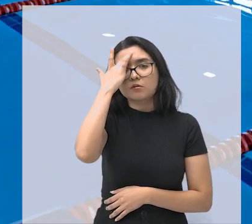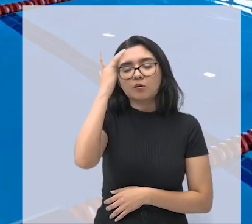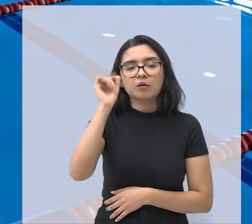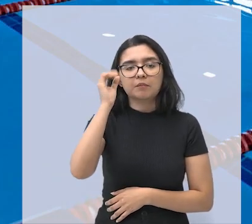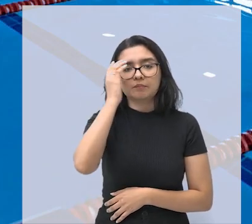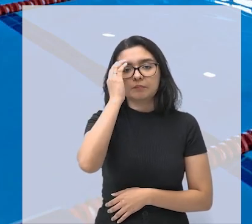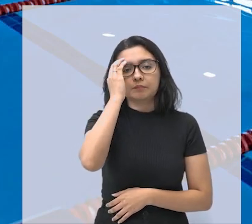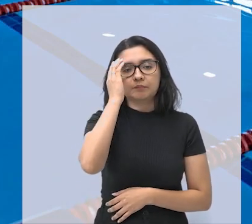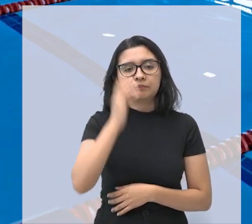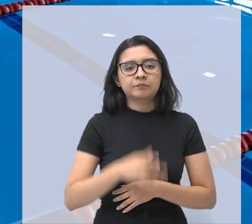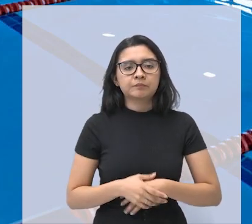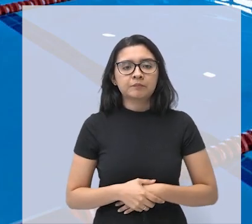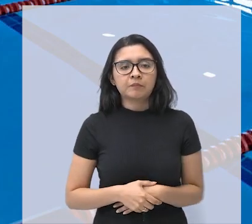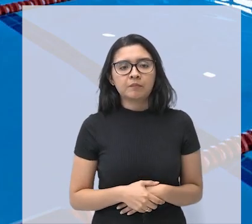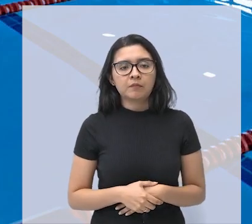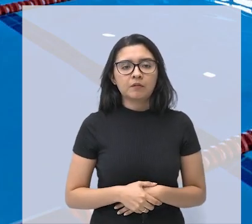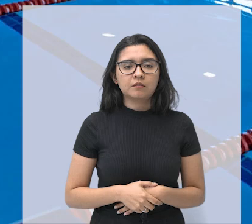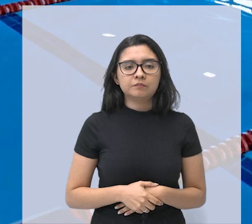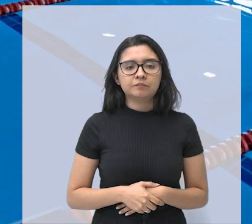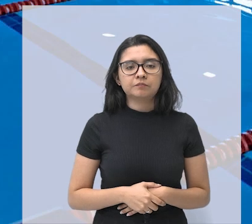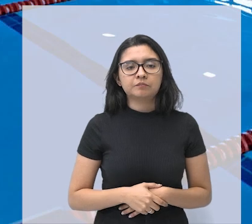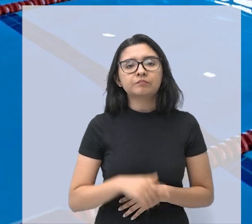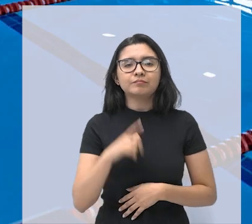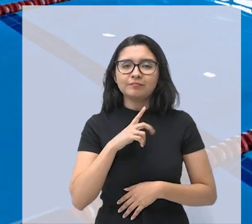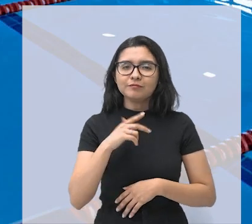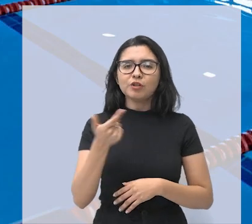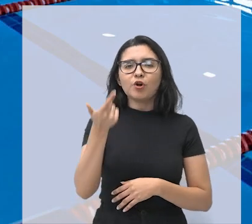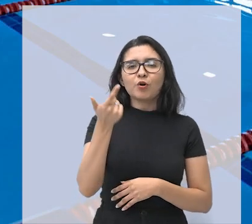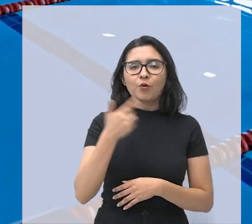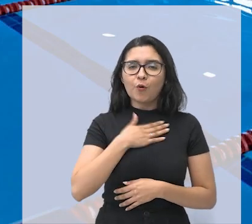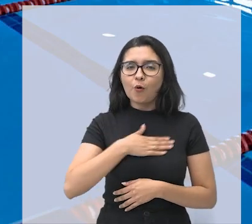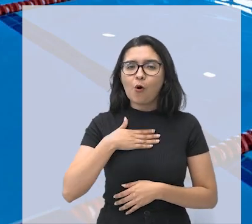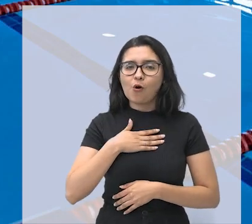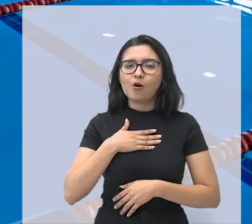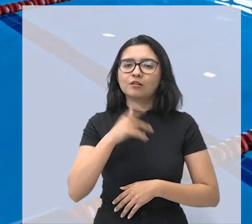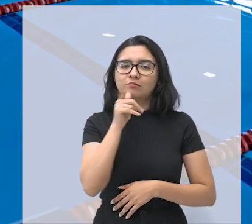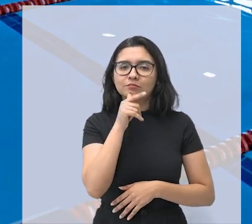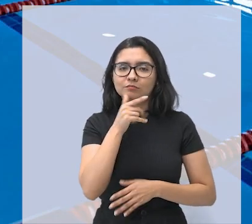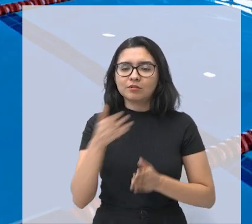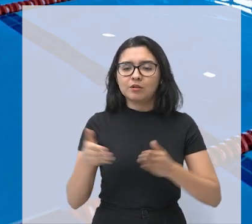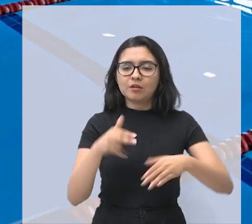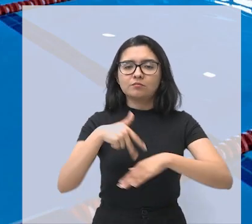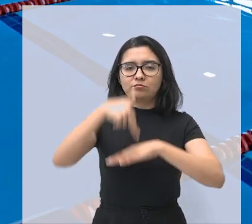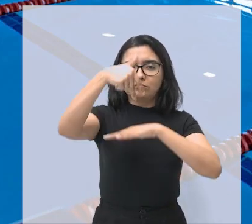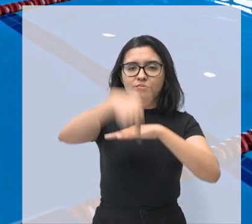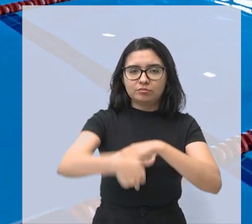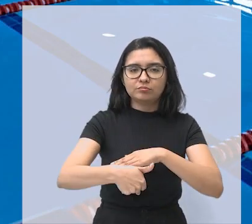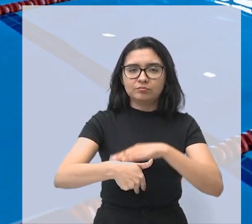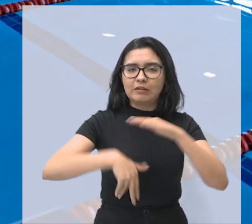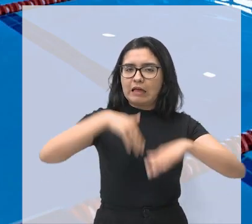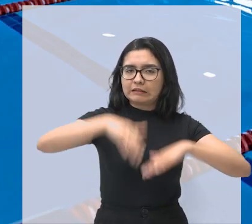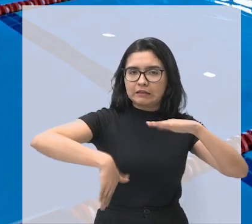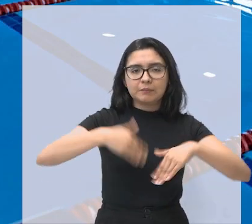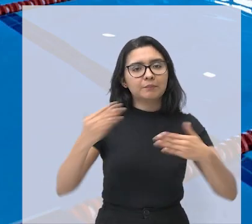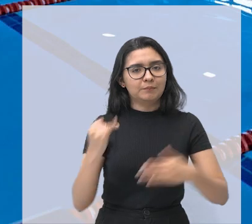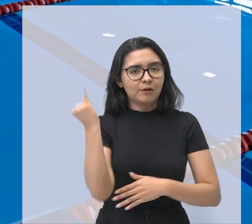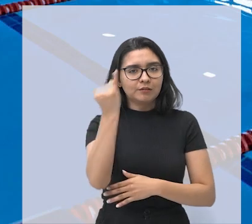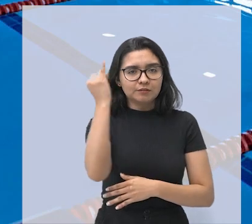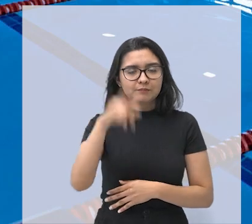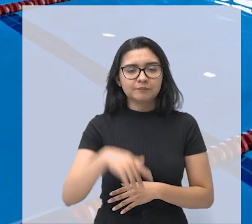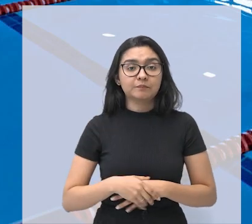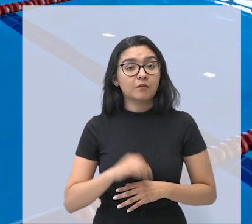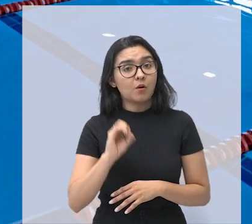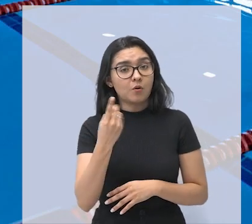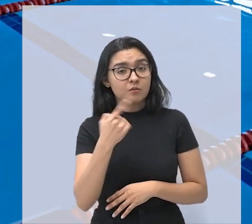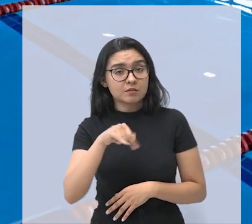deixa não deixa de pular no rio ou fazer uma atividade aquática. É importante a gente saber nadar. Ou se